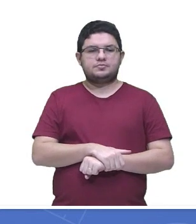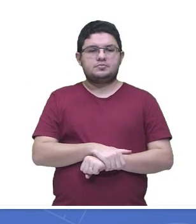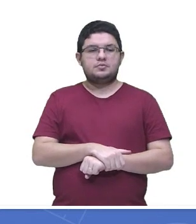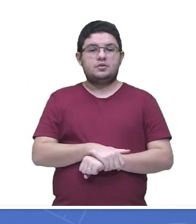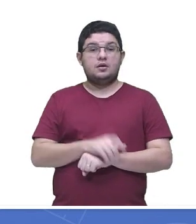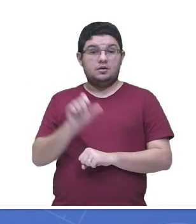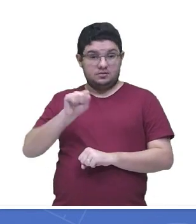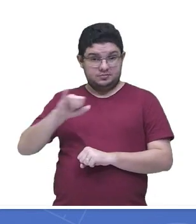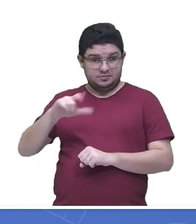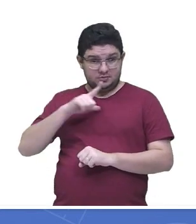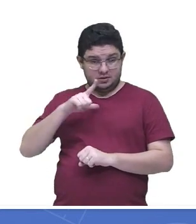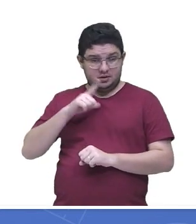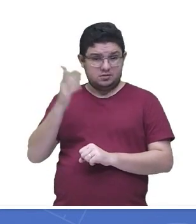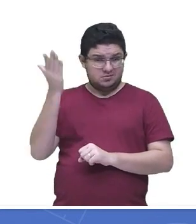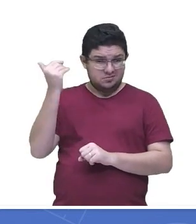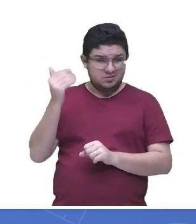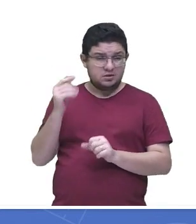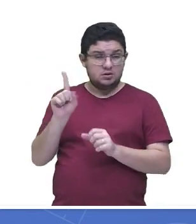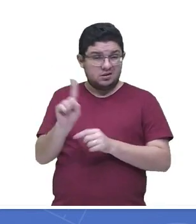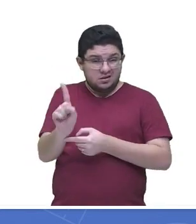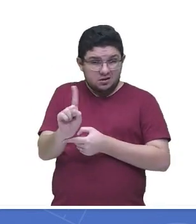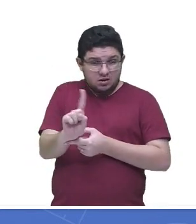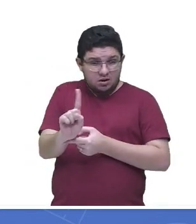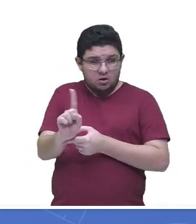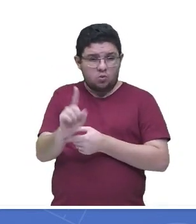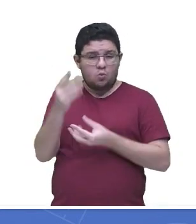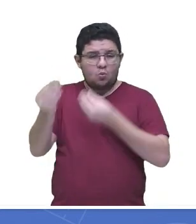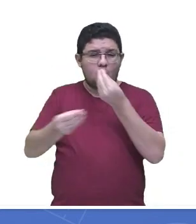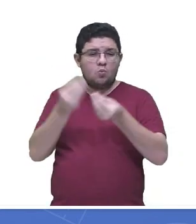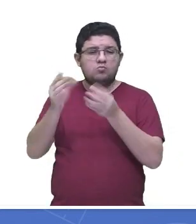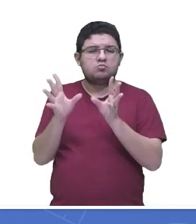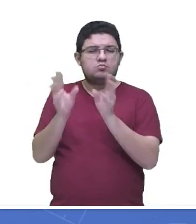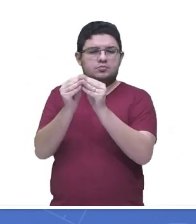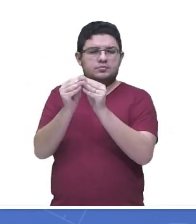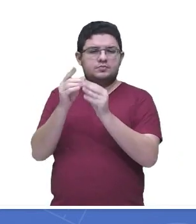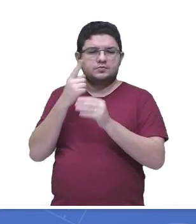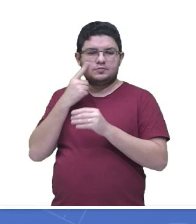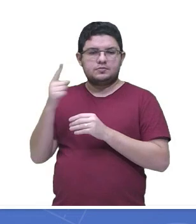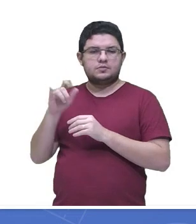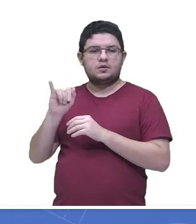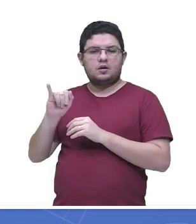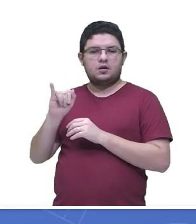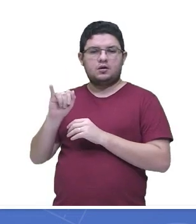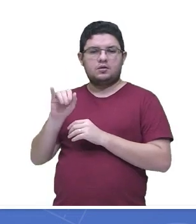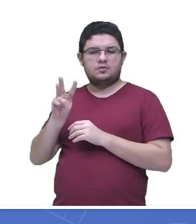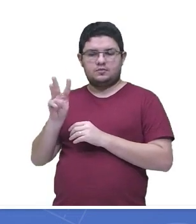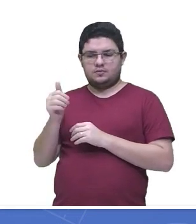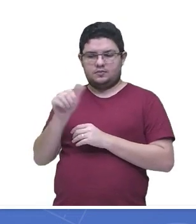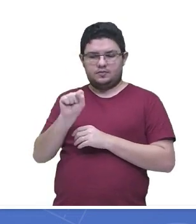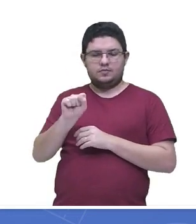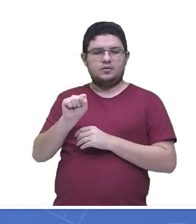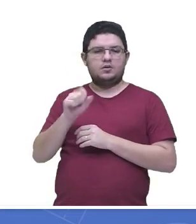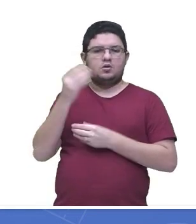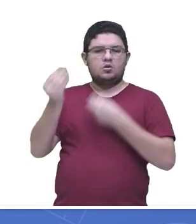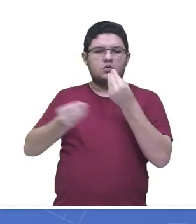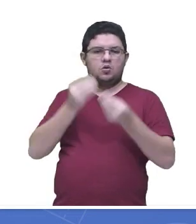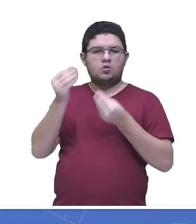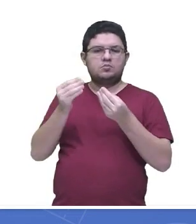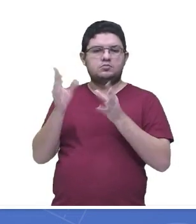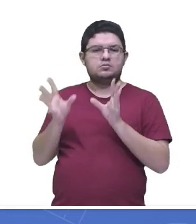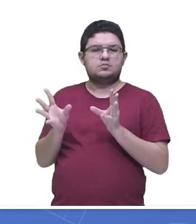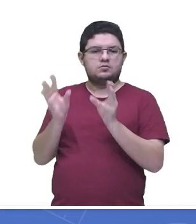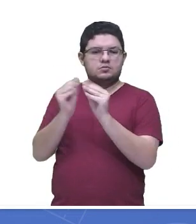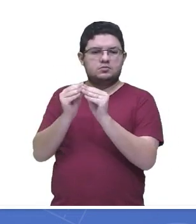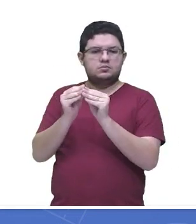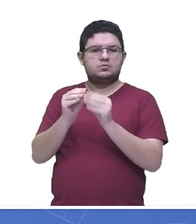no past continuous. Aqui, ó, fica I was, eu digo I was not ou I wasn't, I